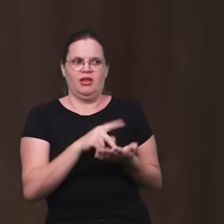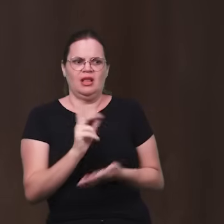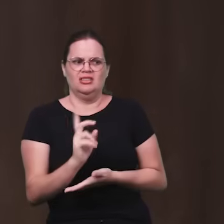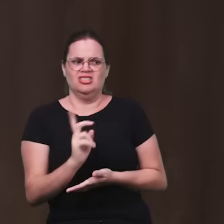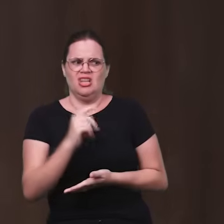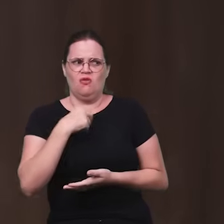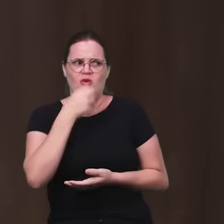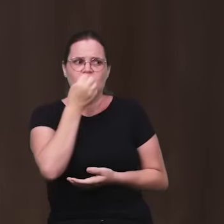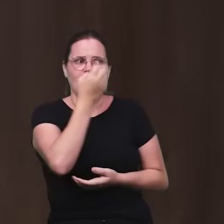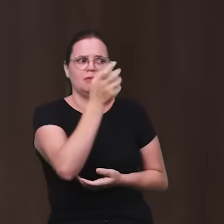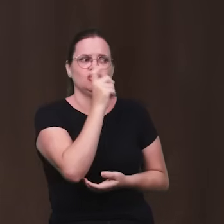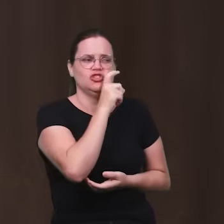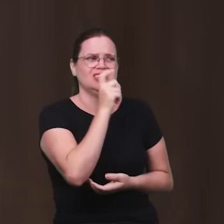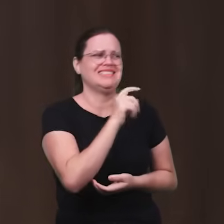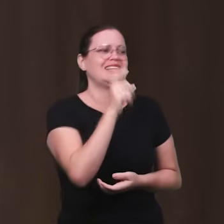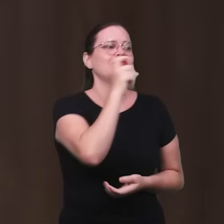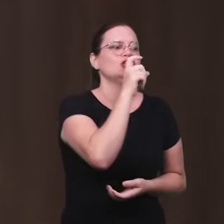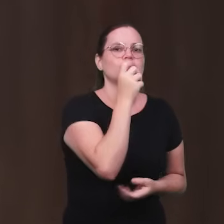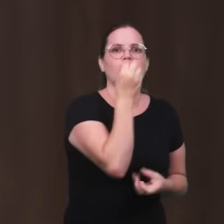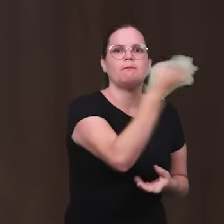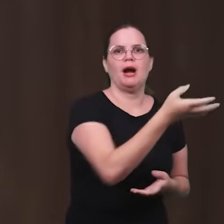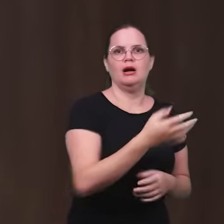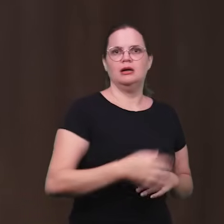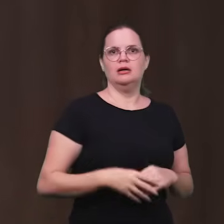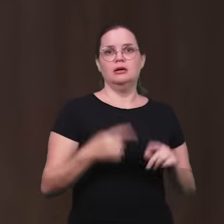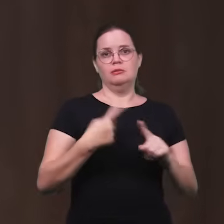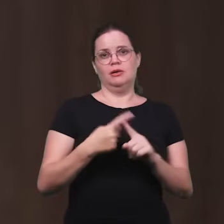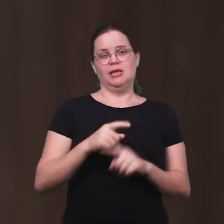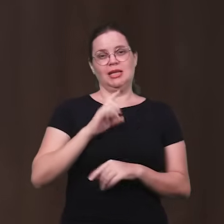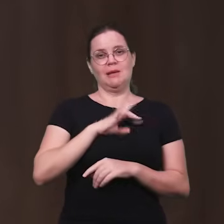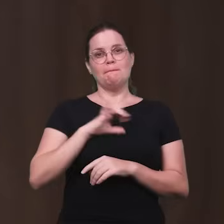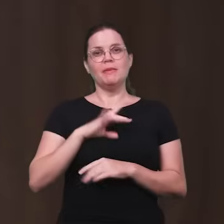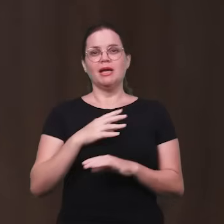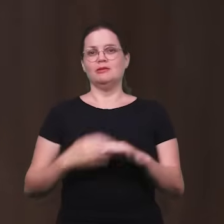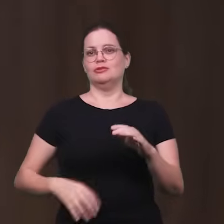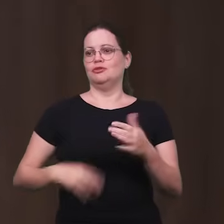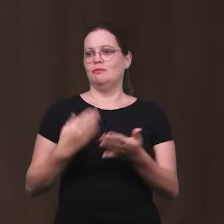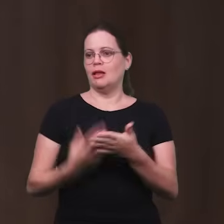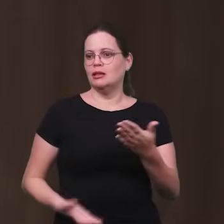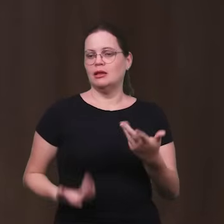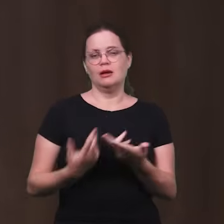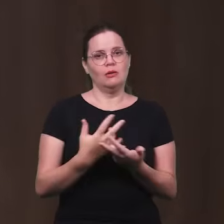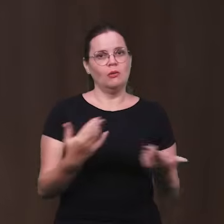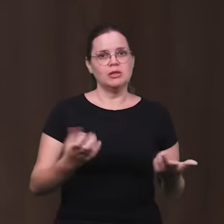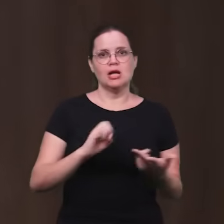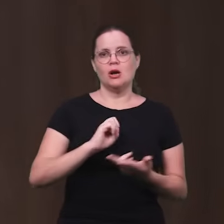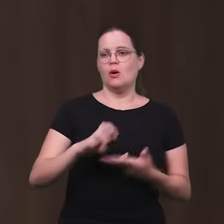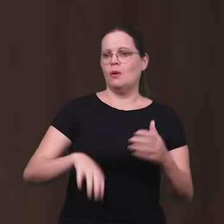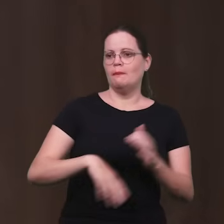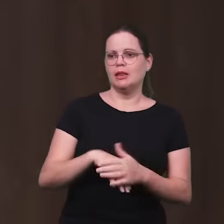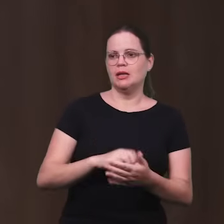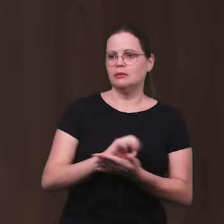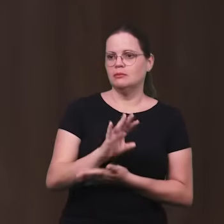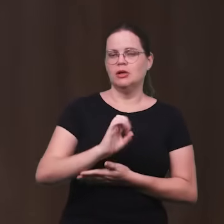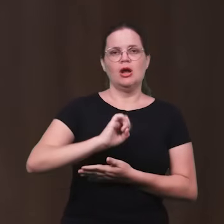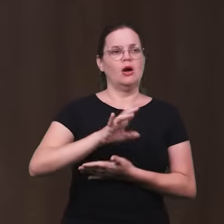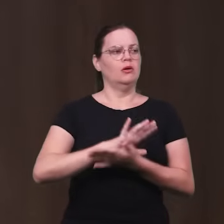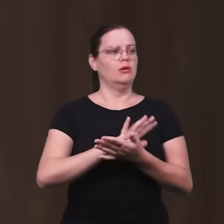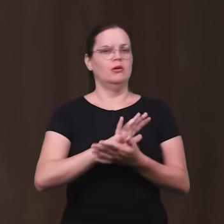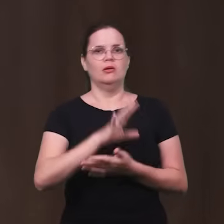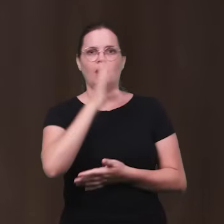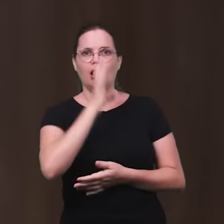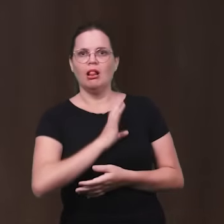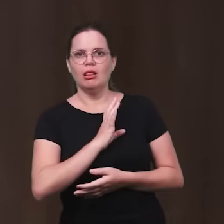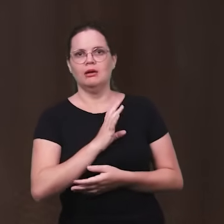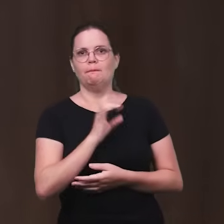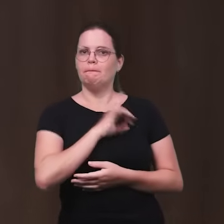por medo dessa represária, de perder algo, de ser tirado de algo, de ser punido.